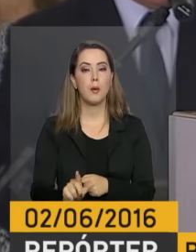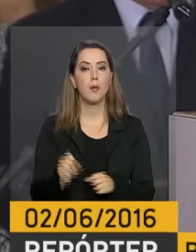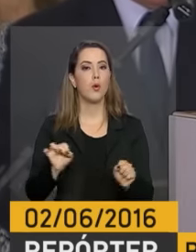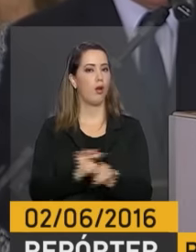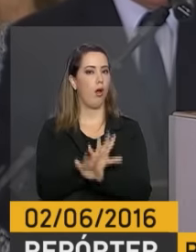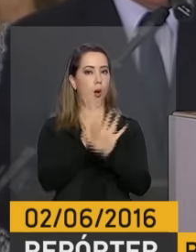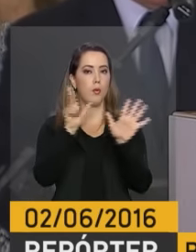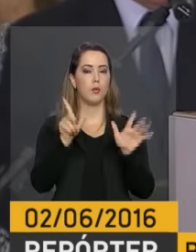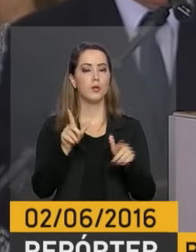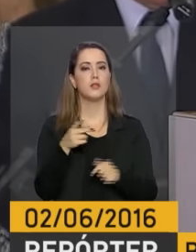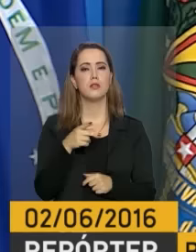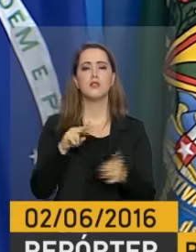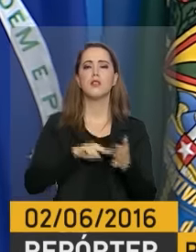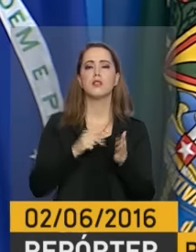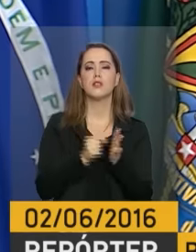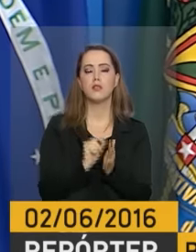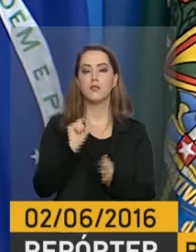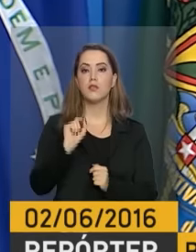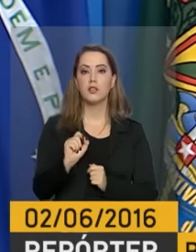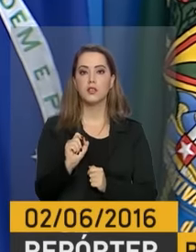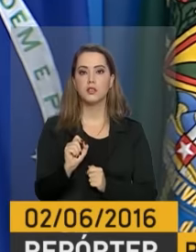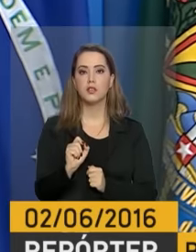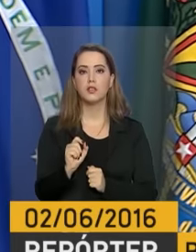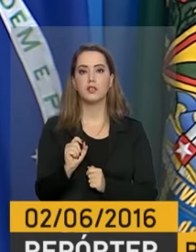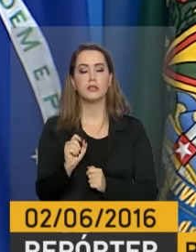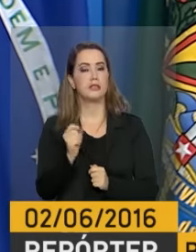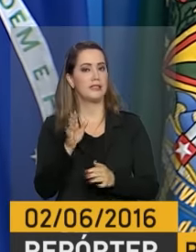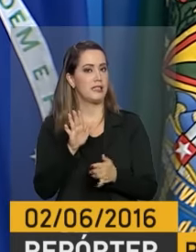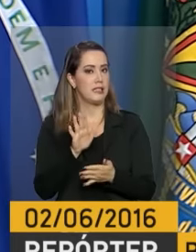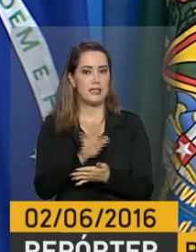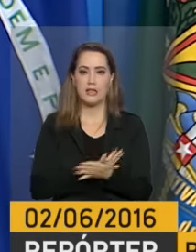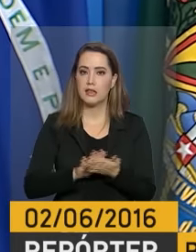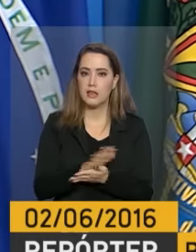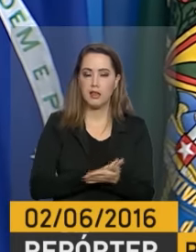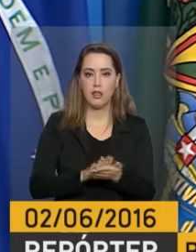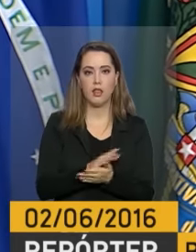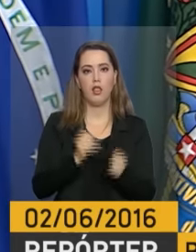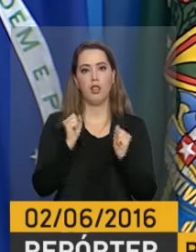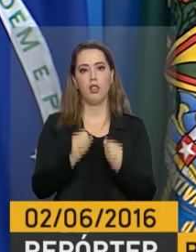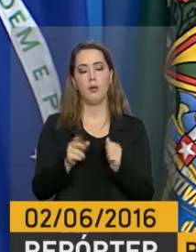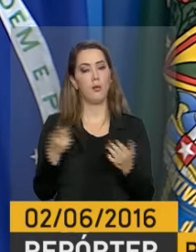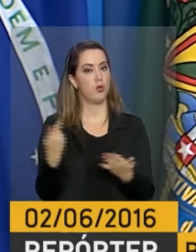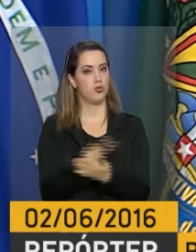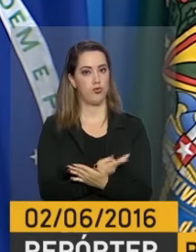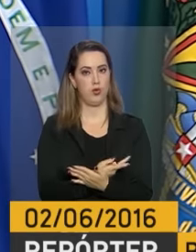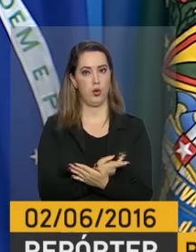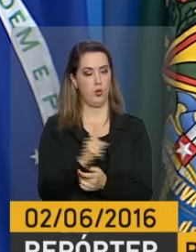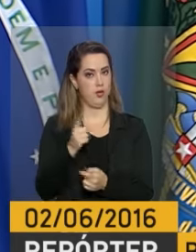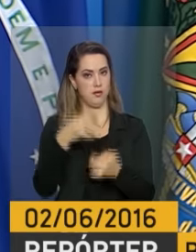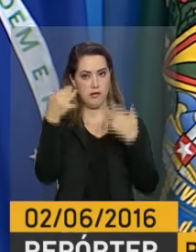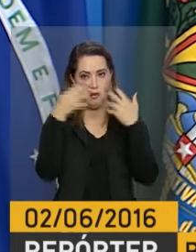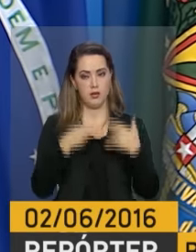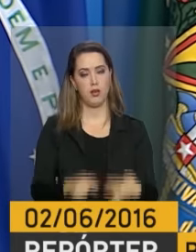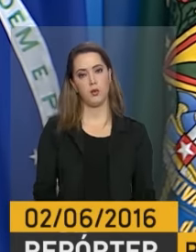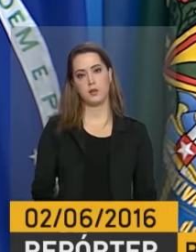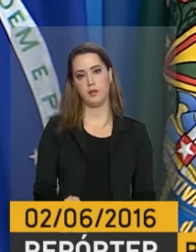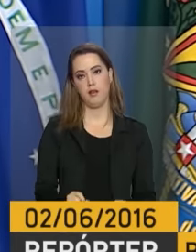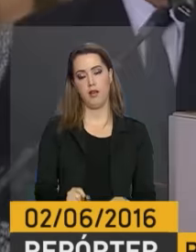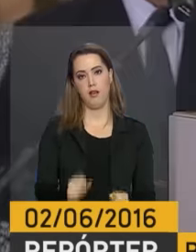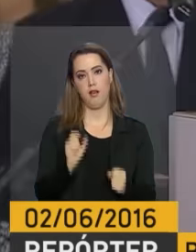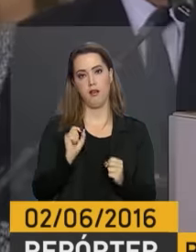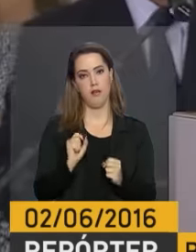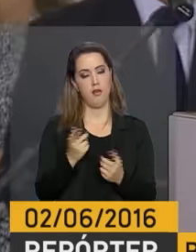digamos assim, não divulgado, não esclarecido. Não é sem razão que no artigo 5º também há uma